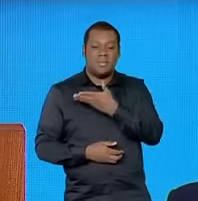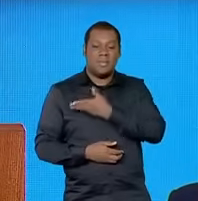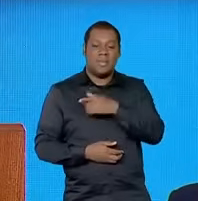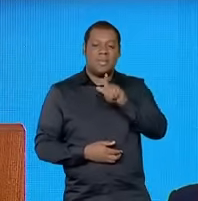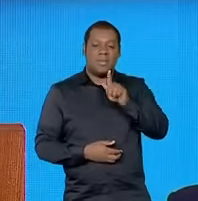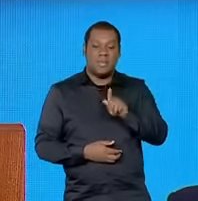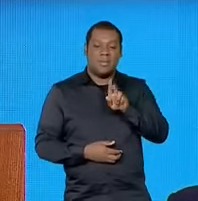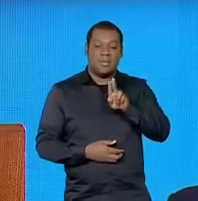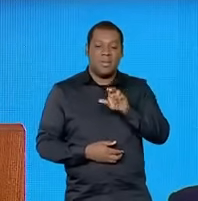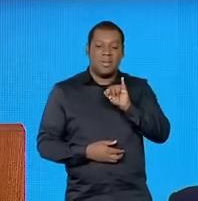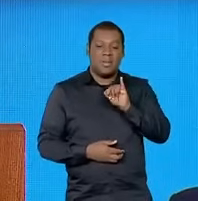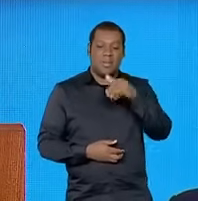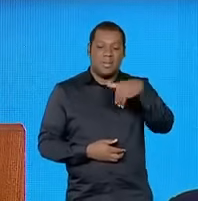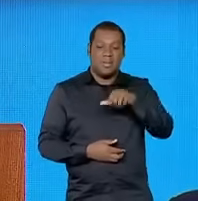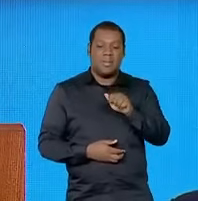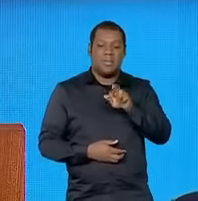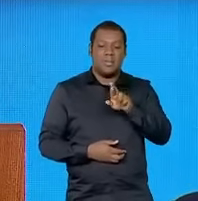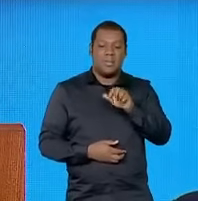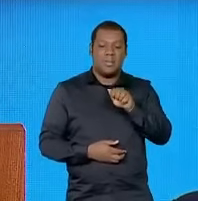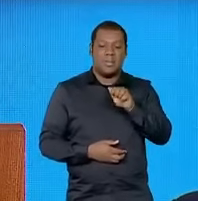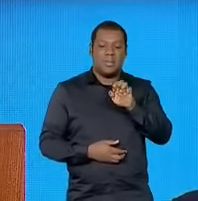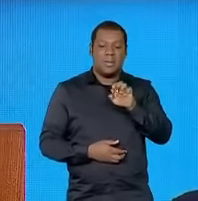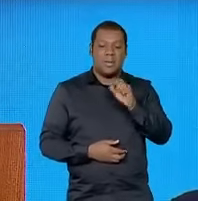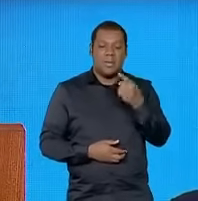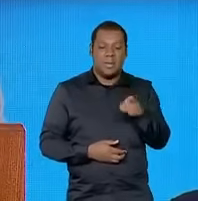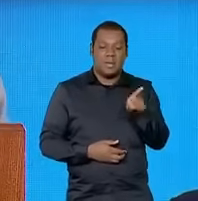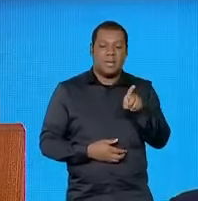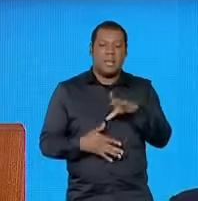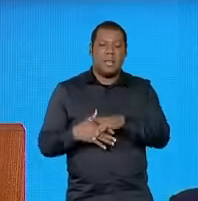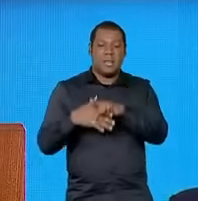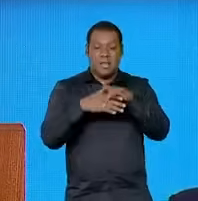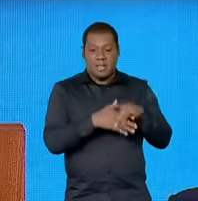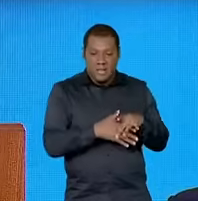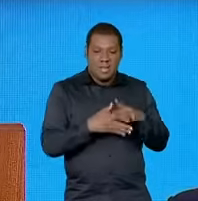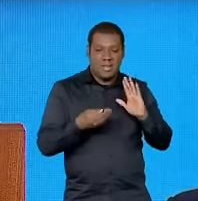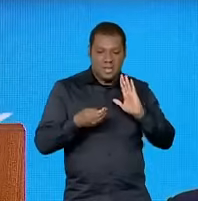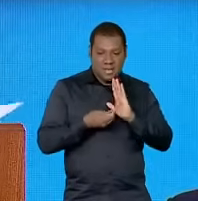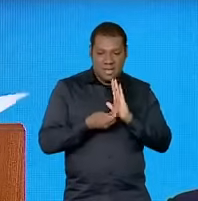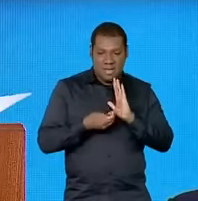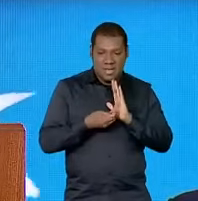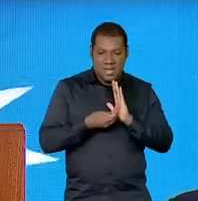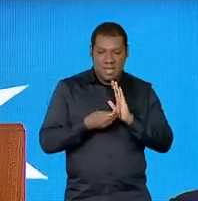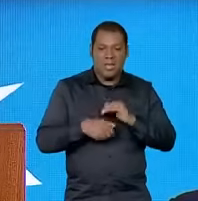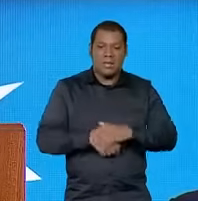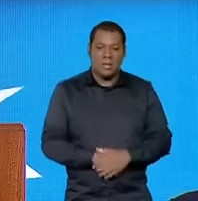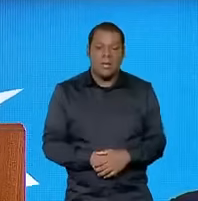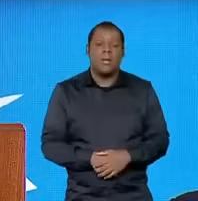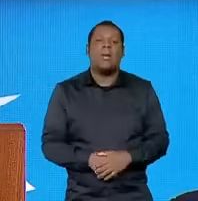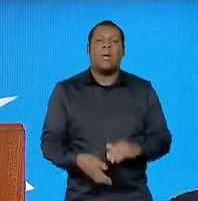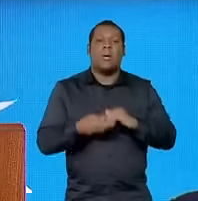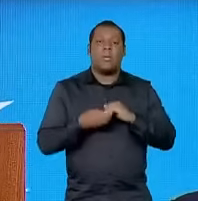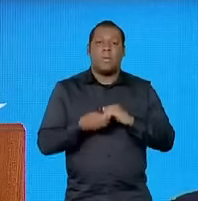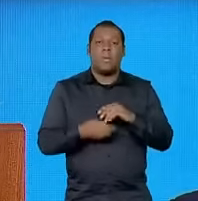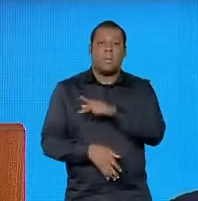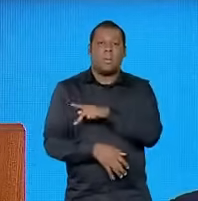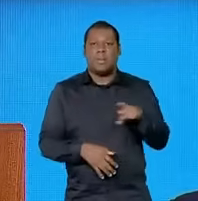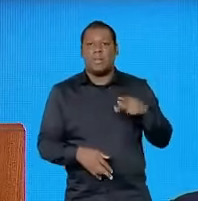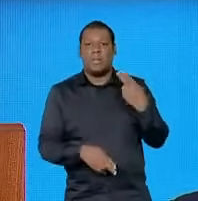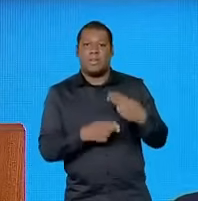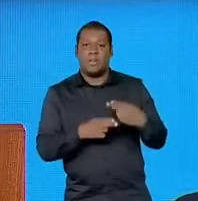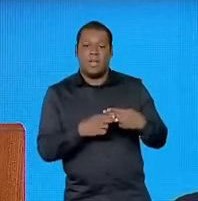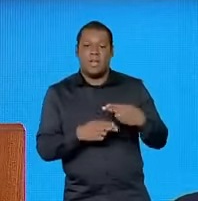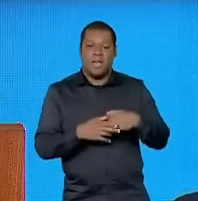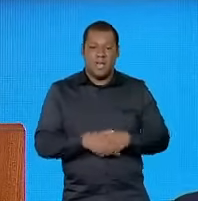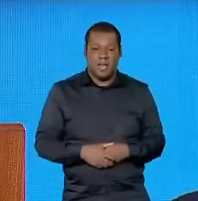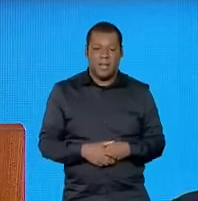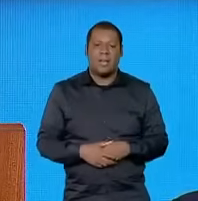líder da Câmara dos Deputados. Quero cumprimentar o nosso querido companheiro Carlos Antônio, presidente da Caixa, que falou, o Ailton Madureira